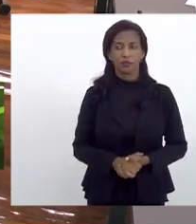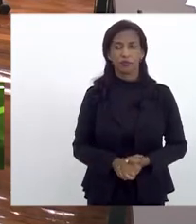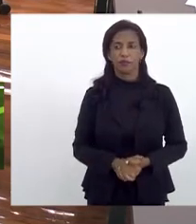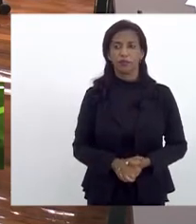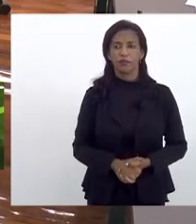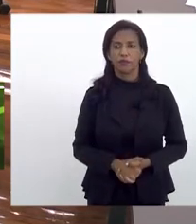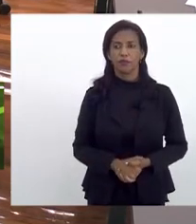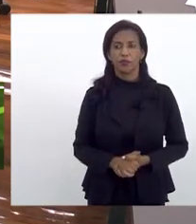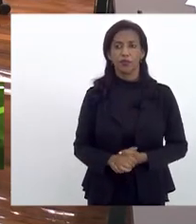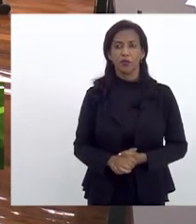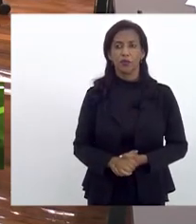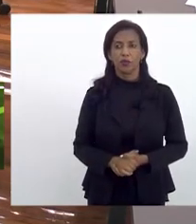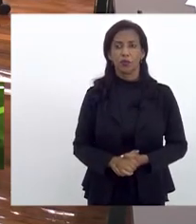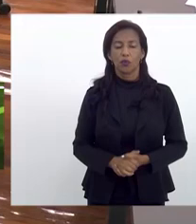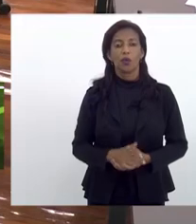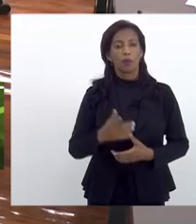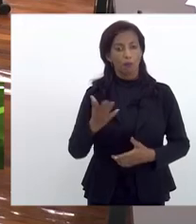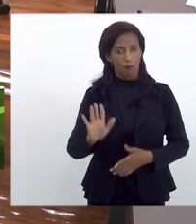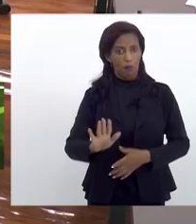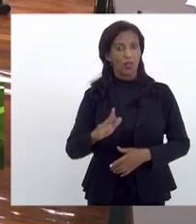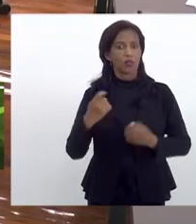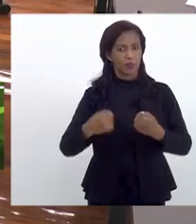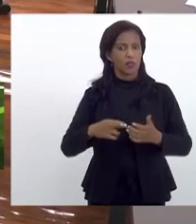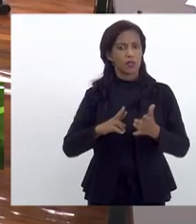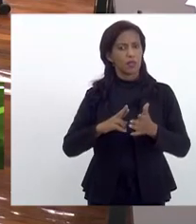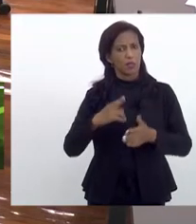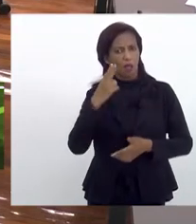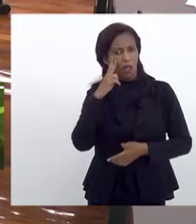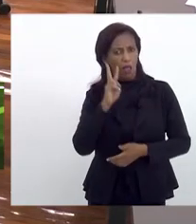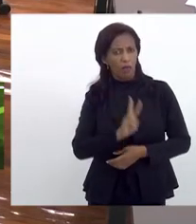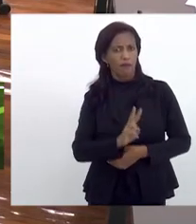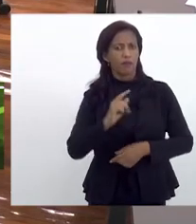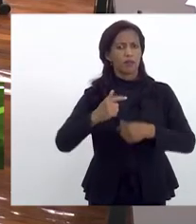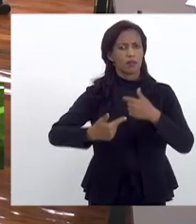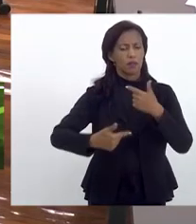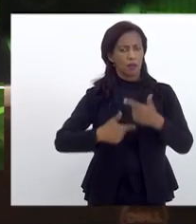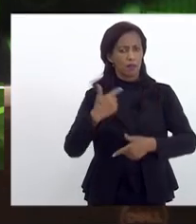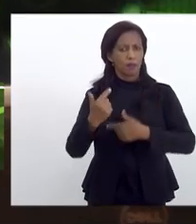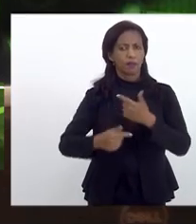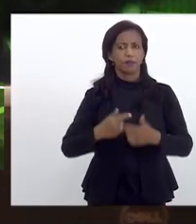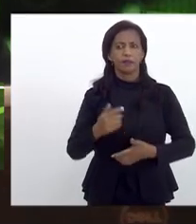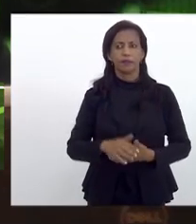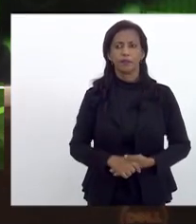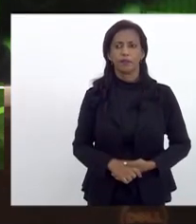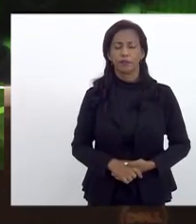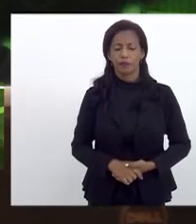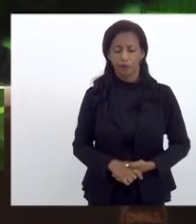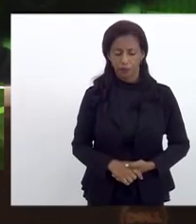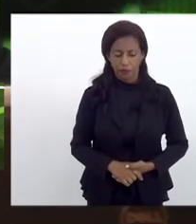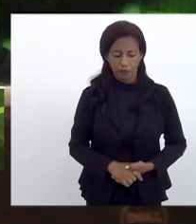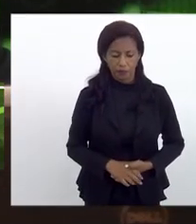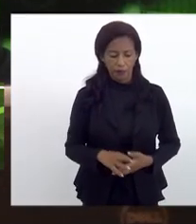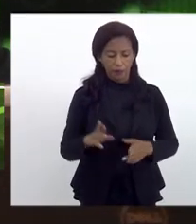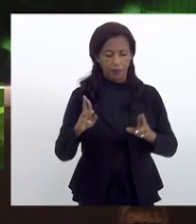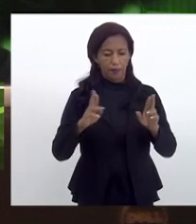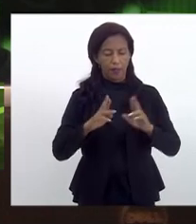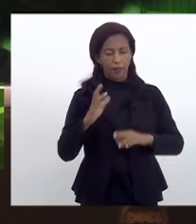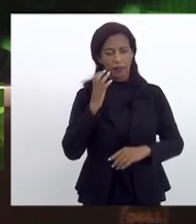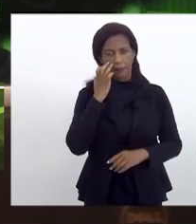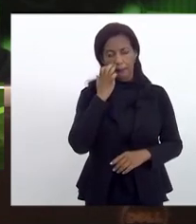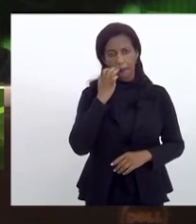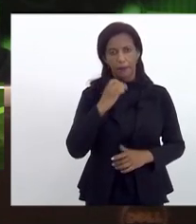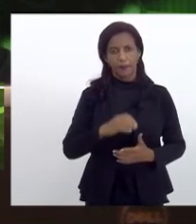total São 9 e depois Com revisão Cada período Com revisão bianual Deixa Em relação Ao próximo debate